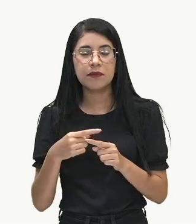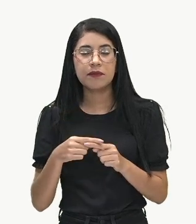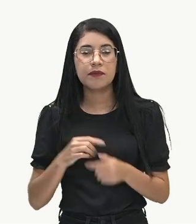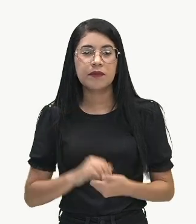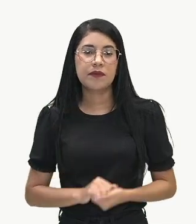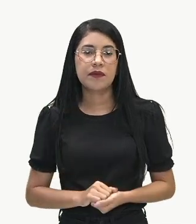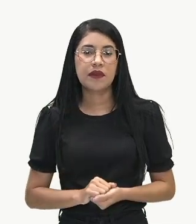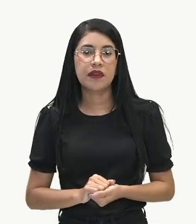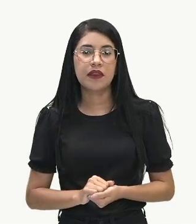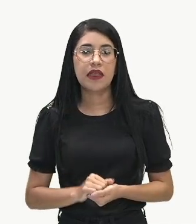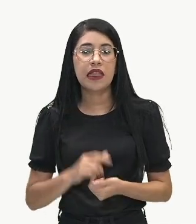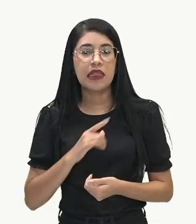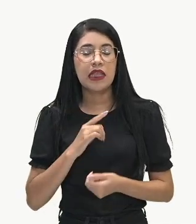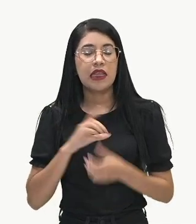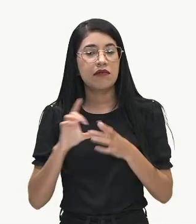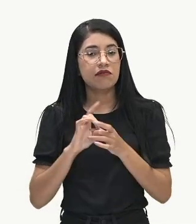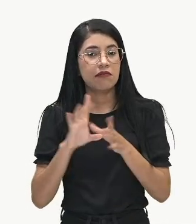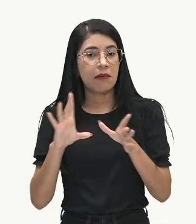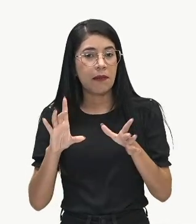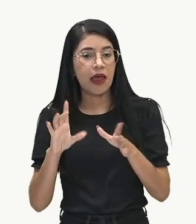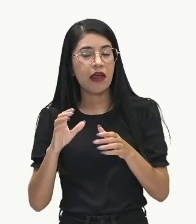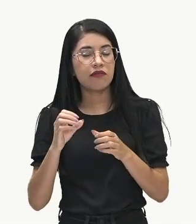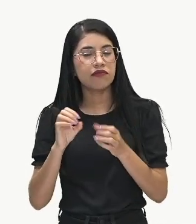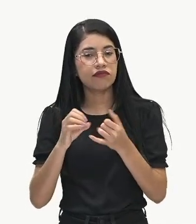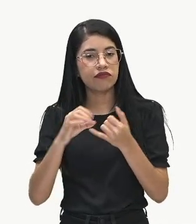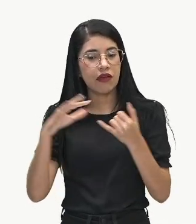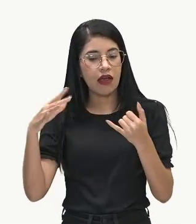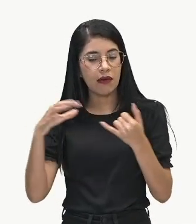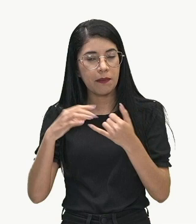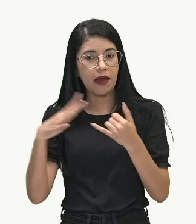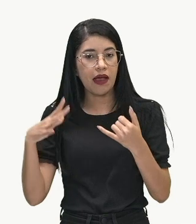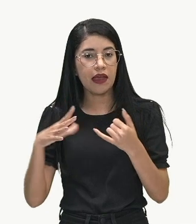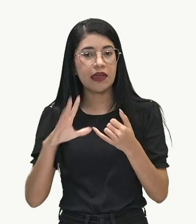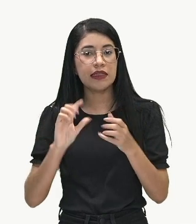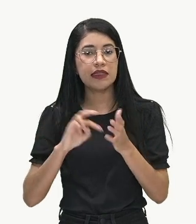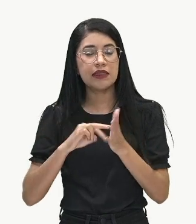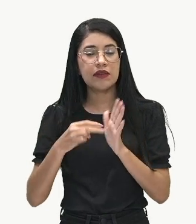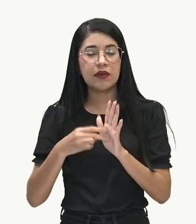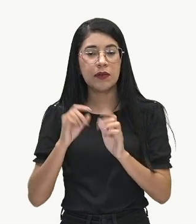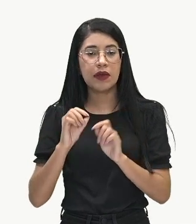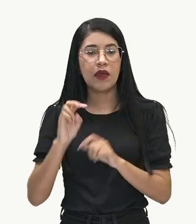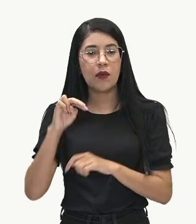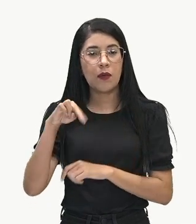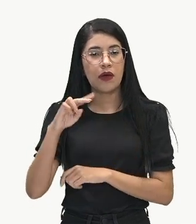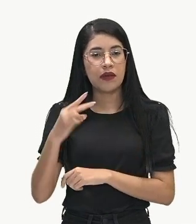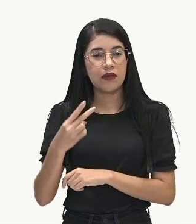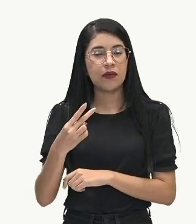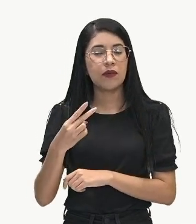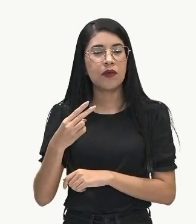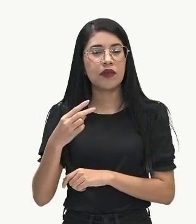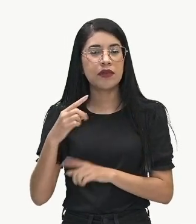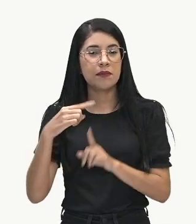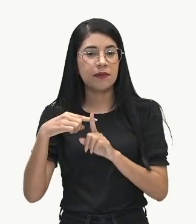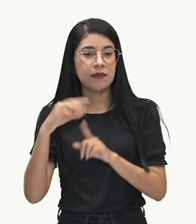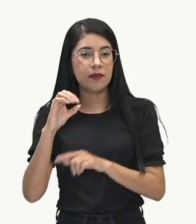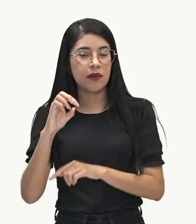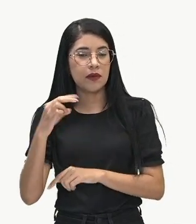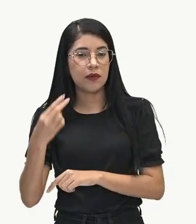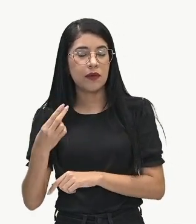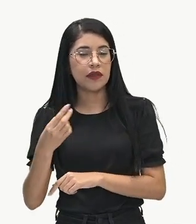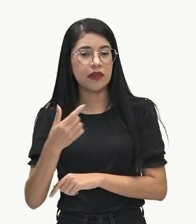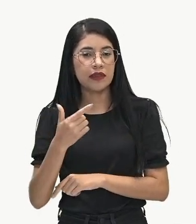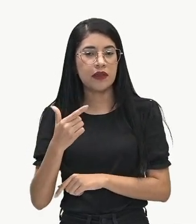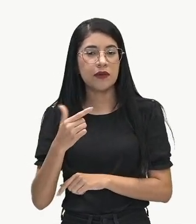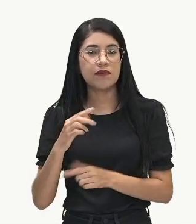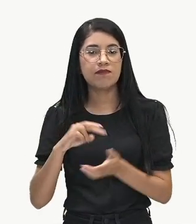vai estar liberando calor e aqui não libera. Então aqui é uma reação do nitrogênio com oxigênio apenas, tá? Então nós